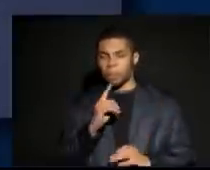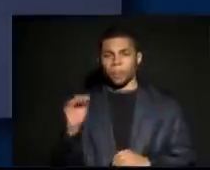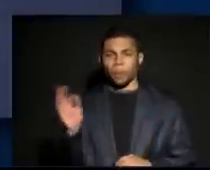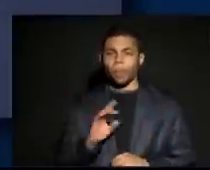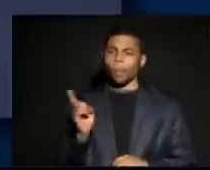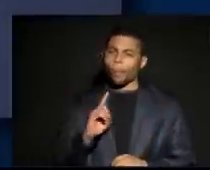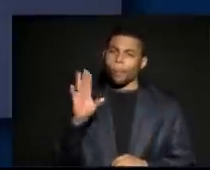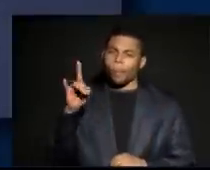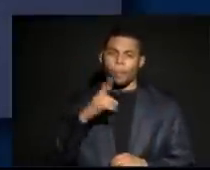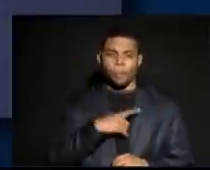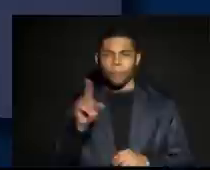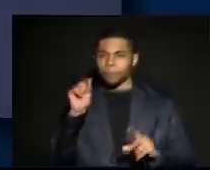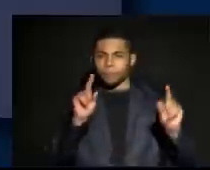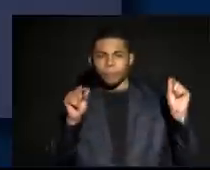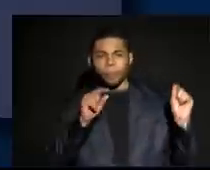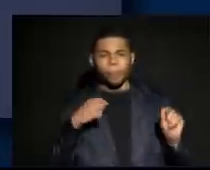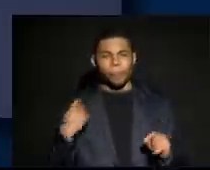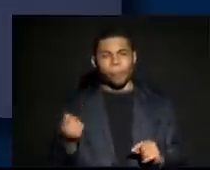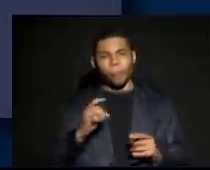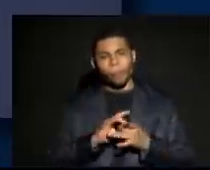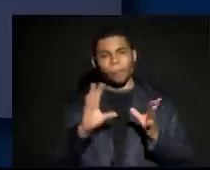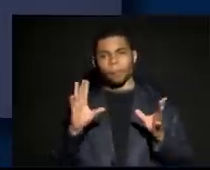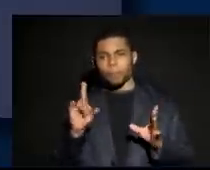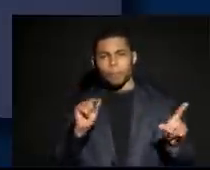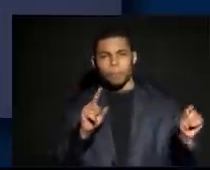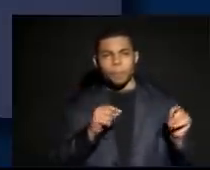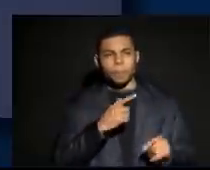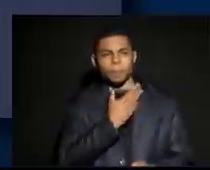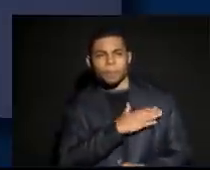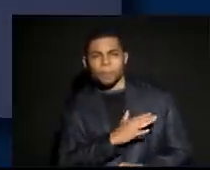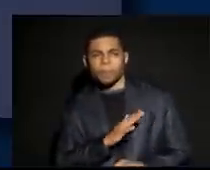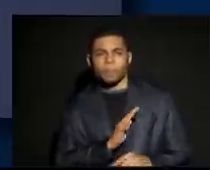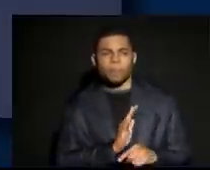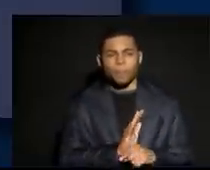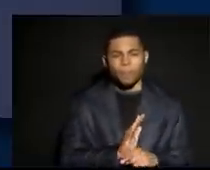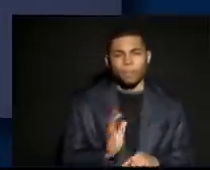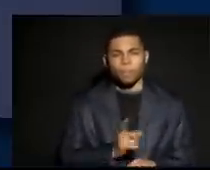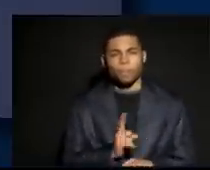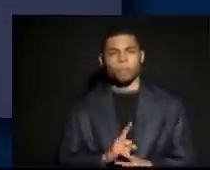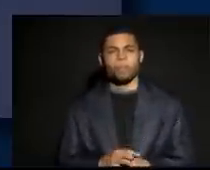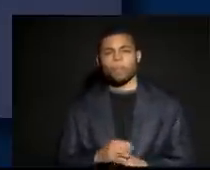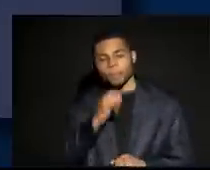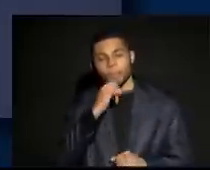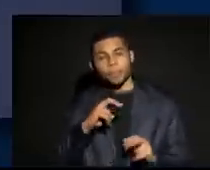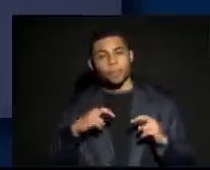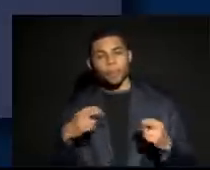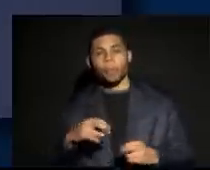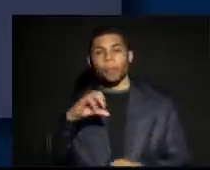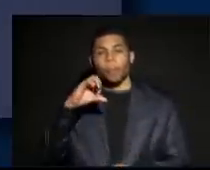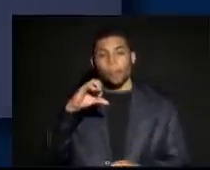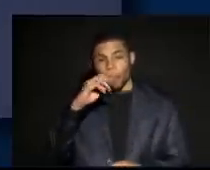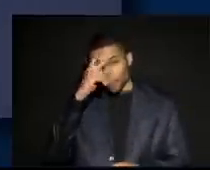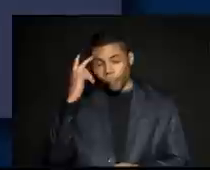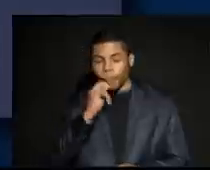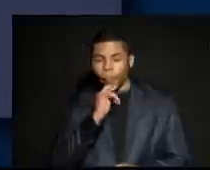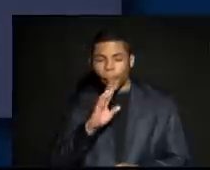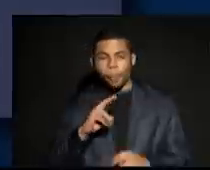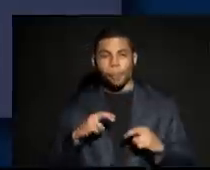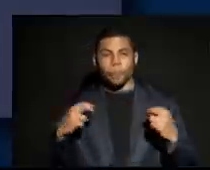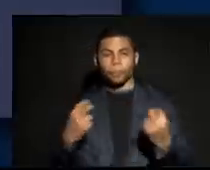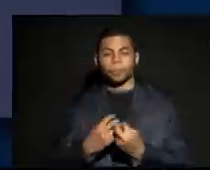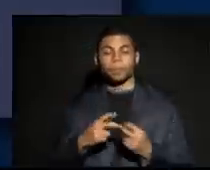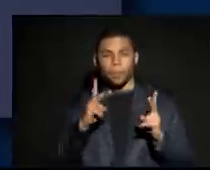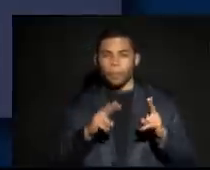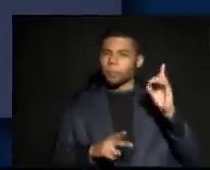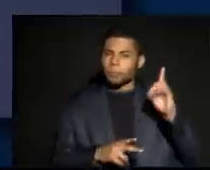na escolha da liderança política então não atendemos achar que sentam há nove pessoas com força diretoria das nossas